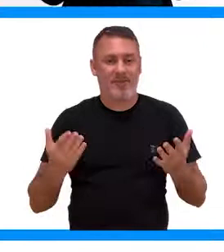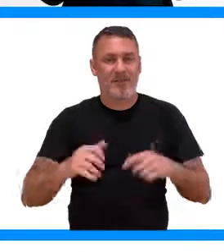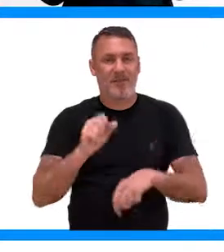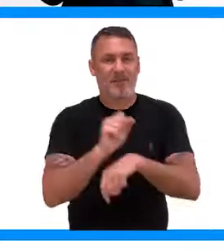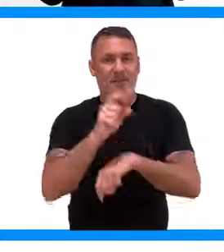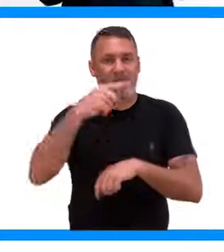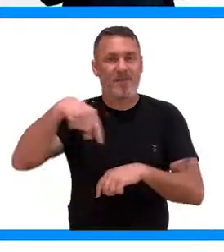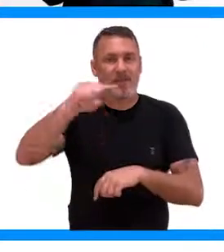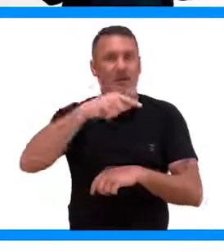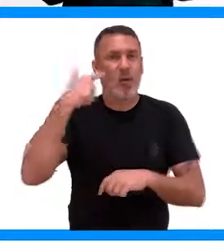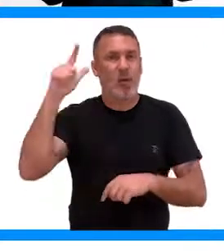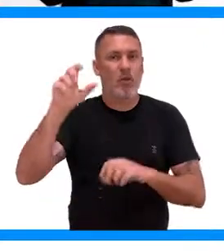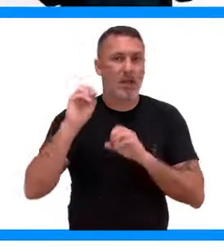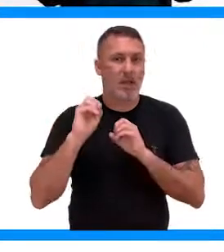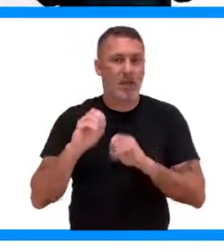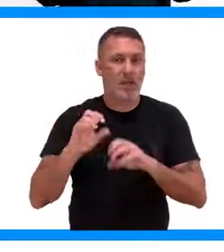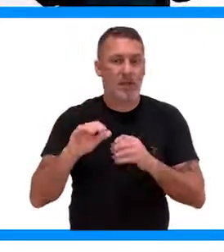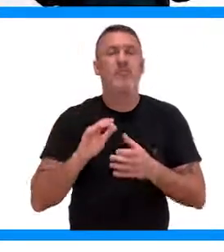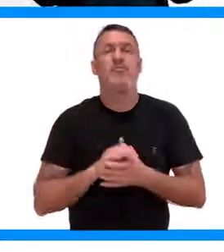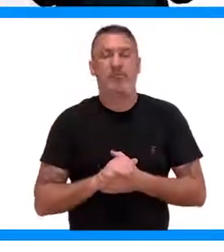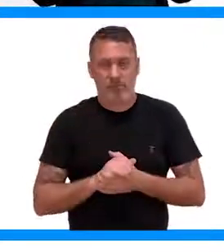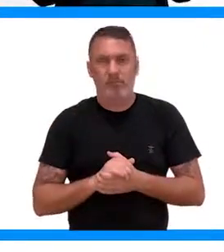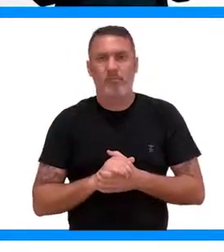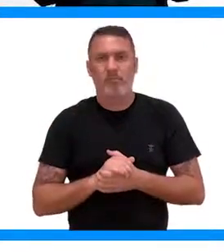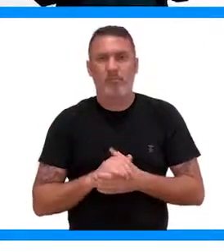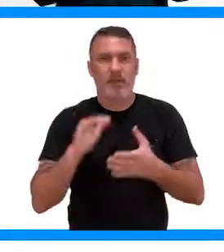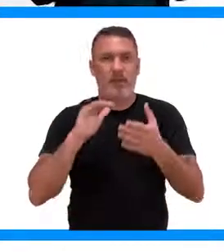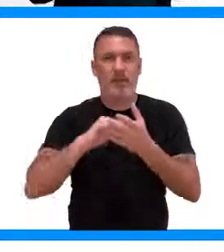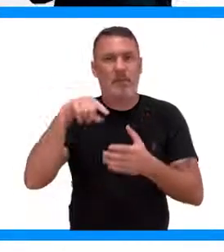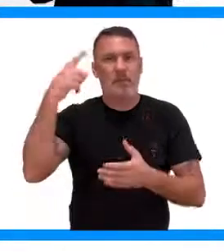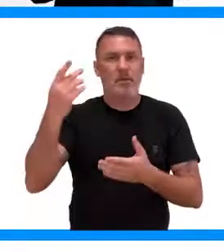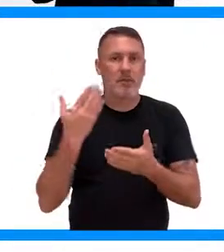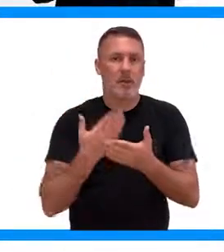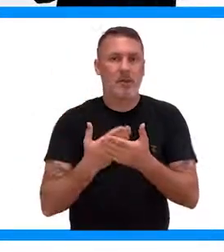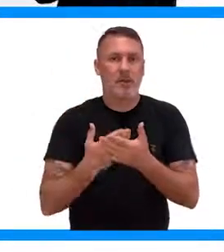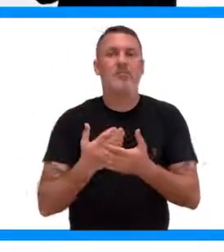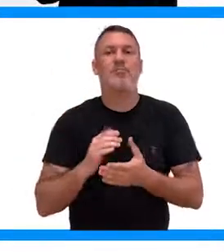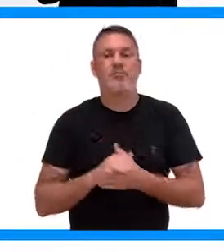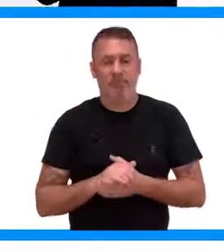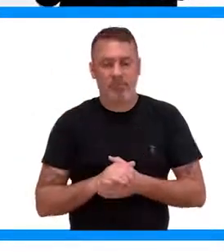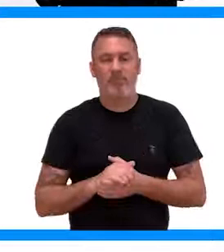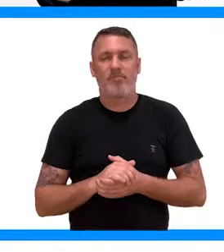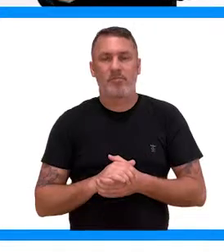Terminamos por hoy. Te espero en la próxima clase. Entonces,